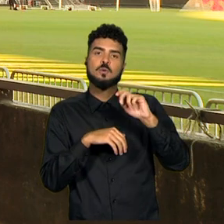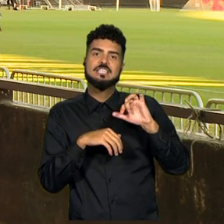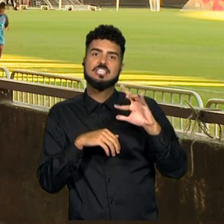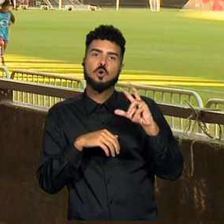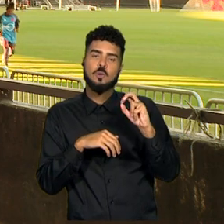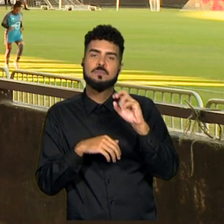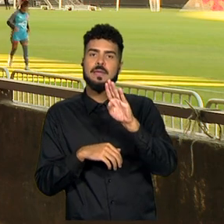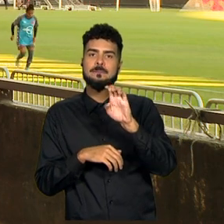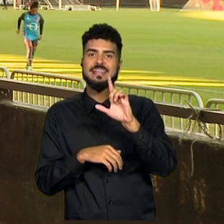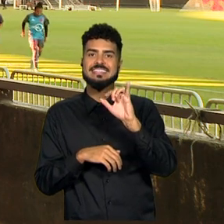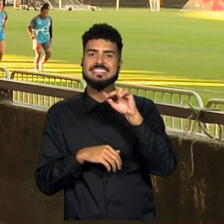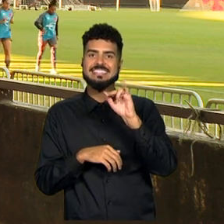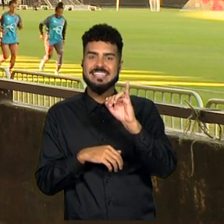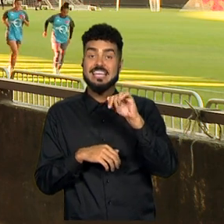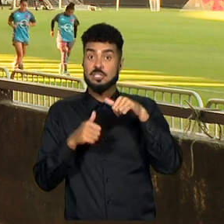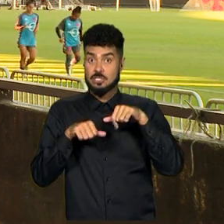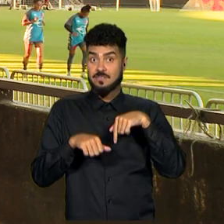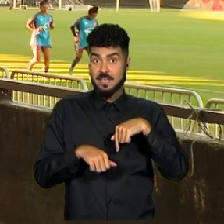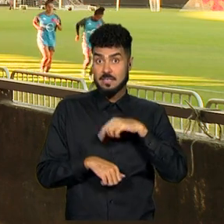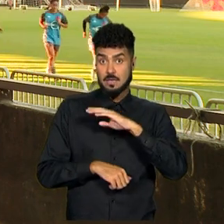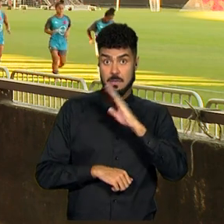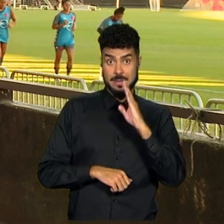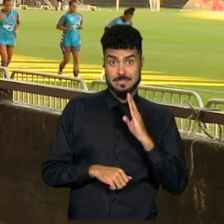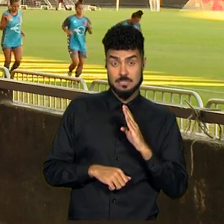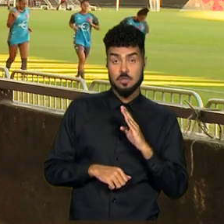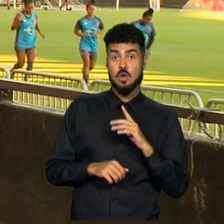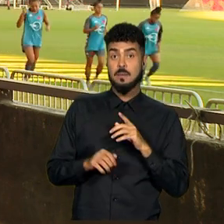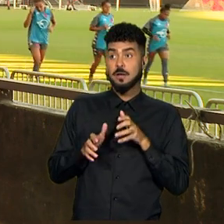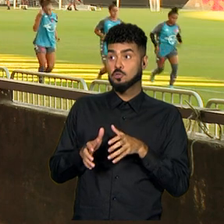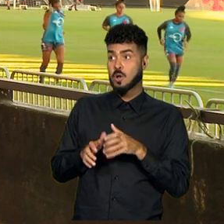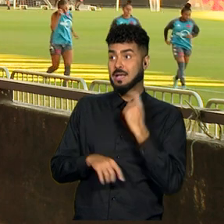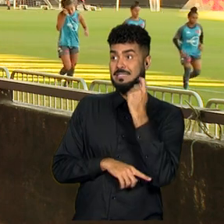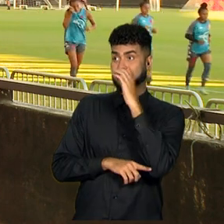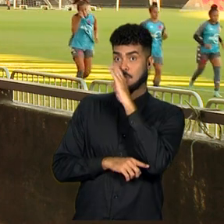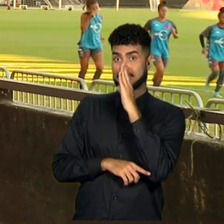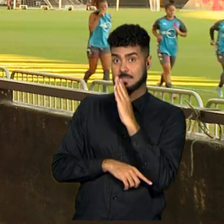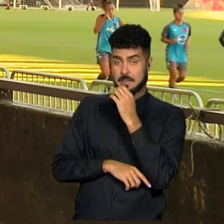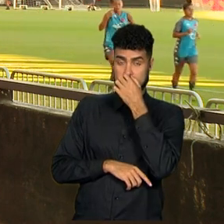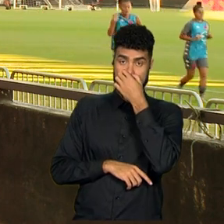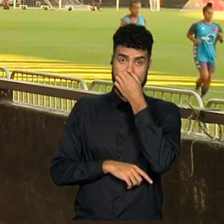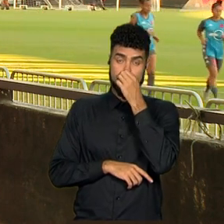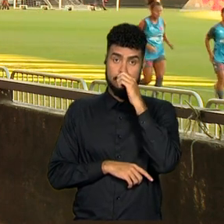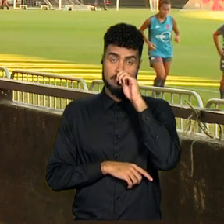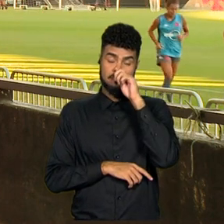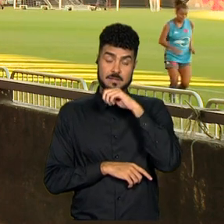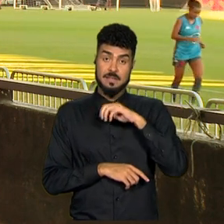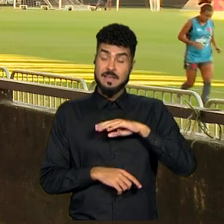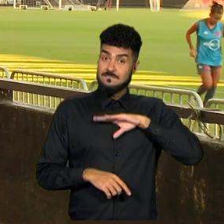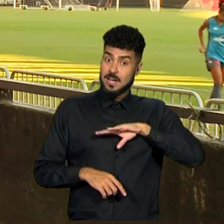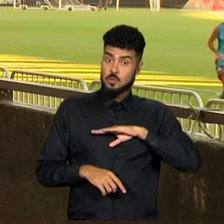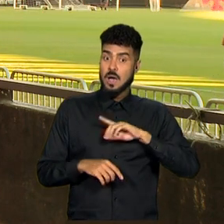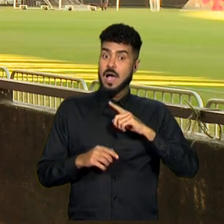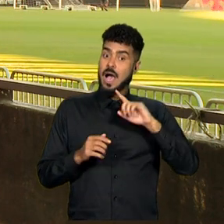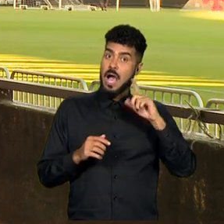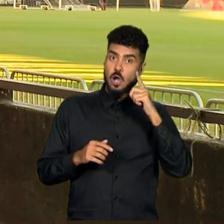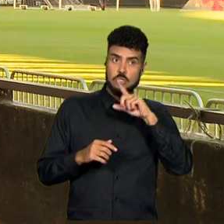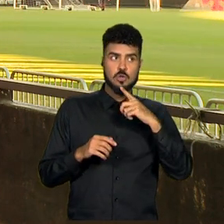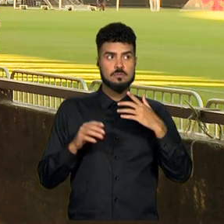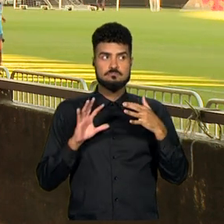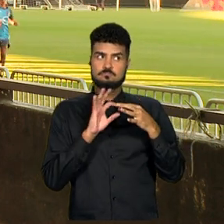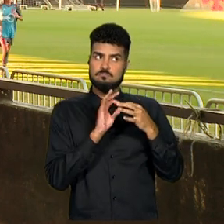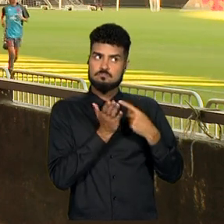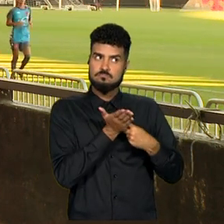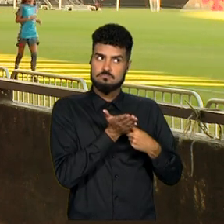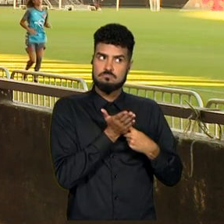Bellini estavam aqui no Brasil para defender a seleção brasileira. E o Vasco compôs com o Santos